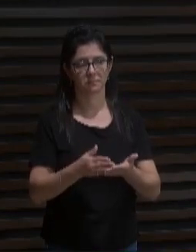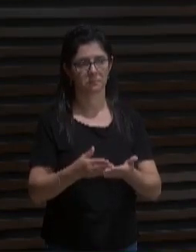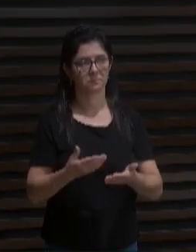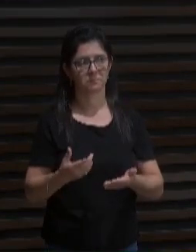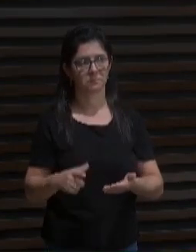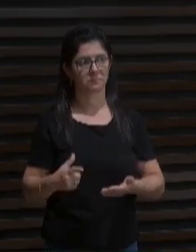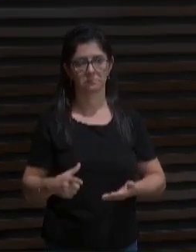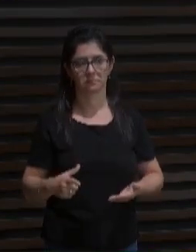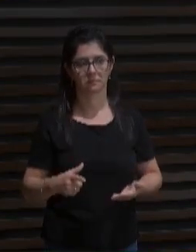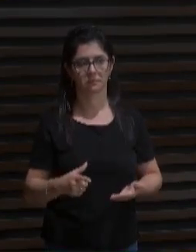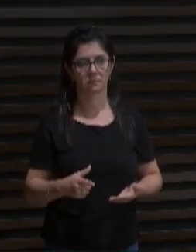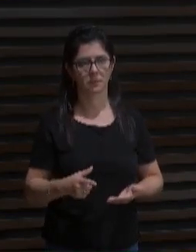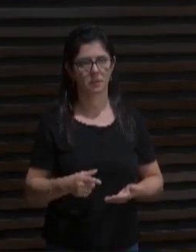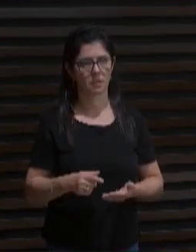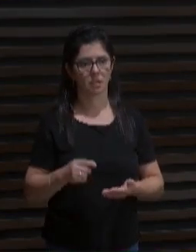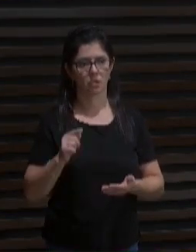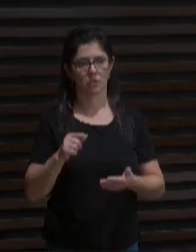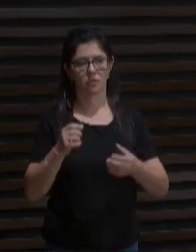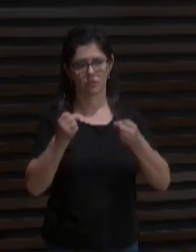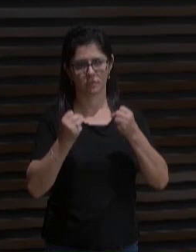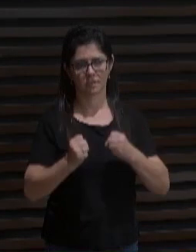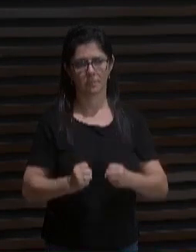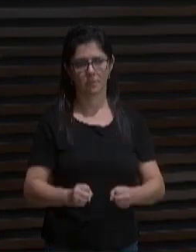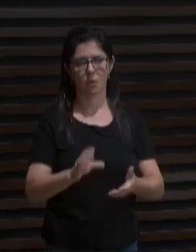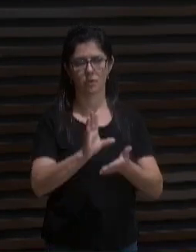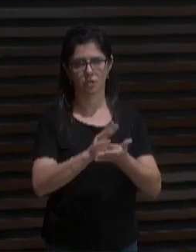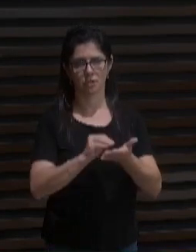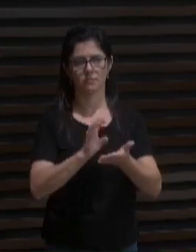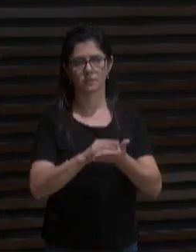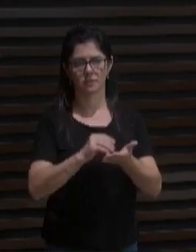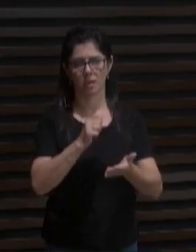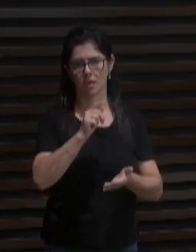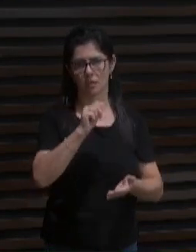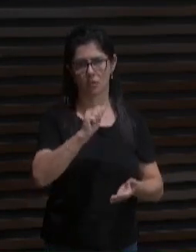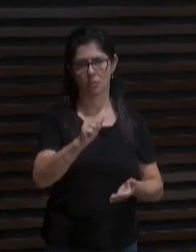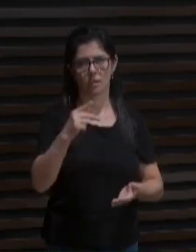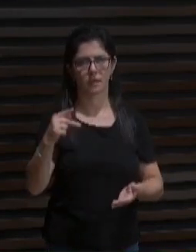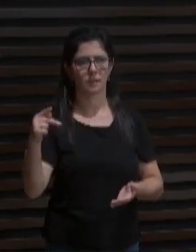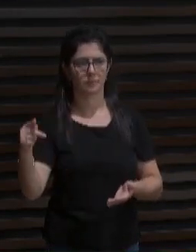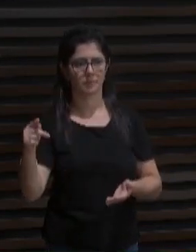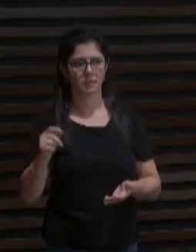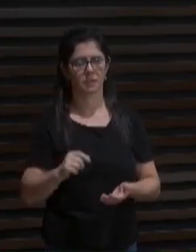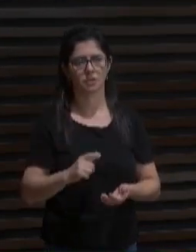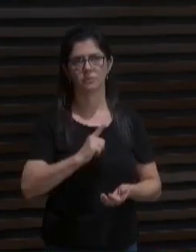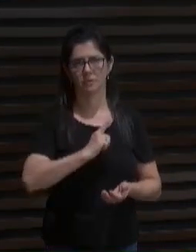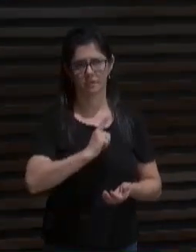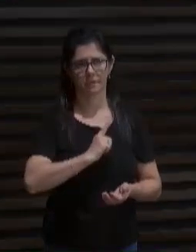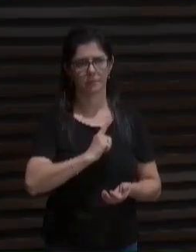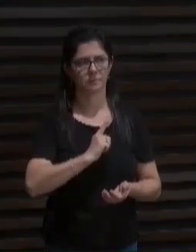Mas você pode baixar, você baixa no aplicativo que tem. Tem no aplicativo.